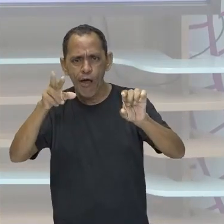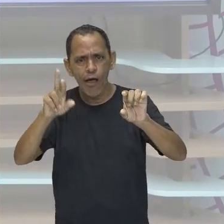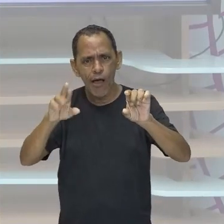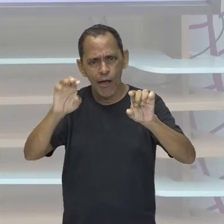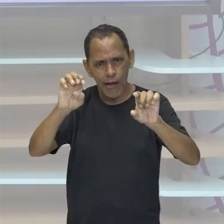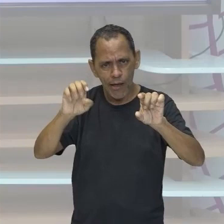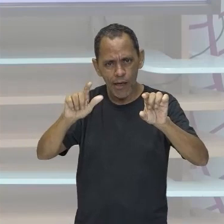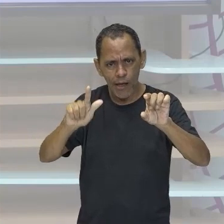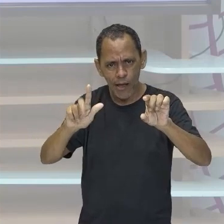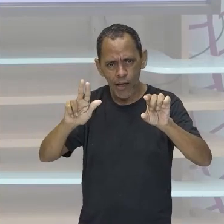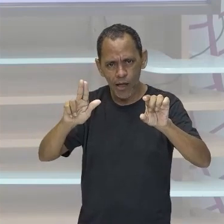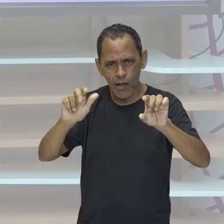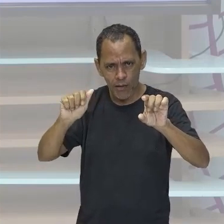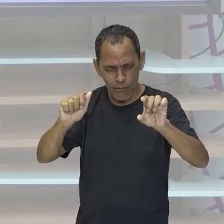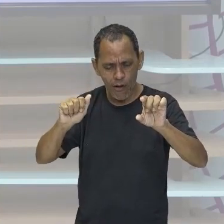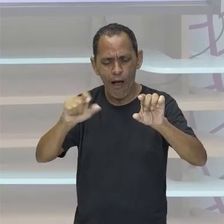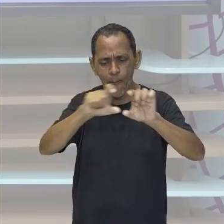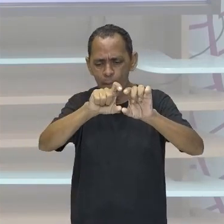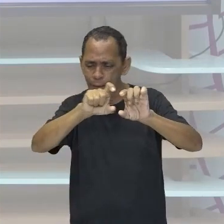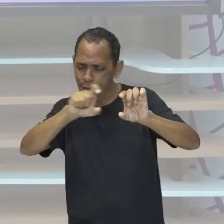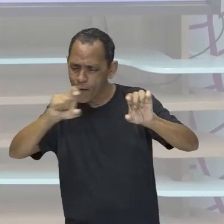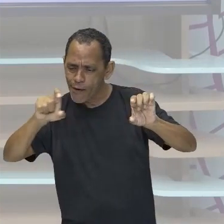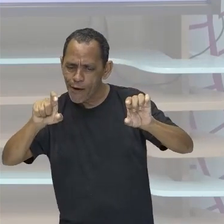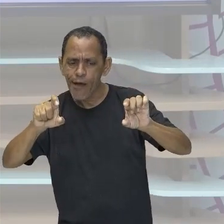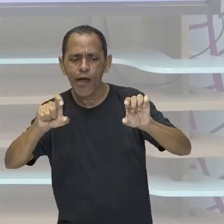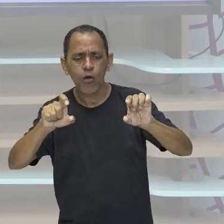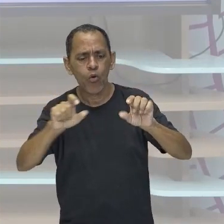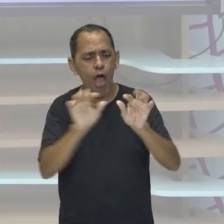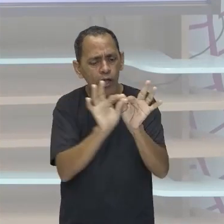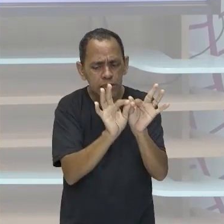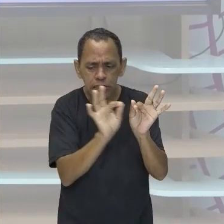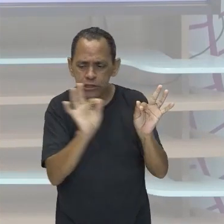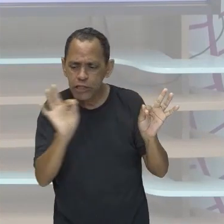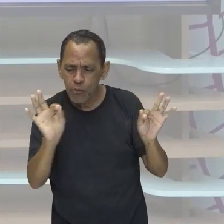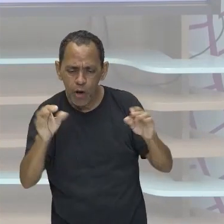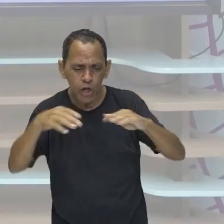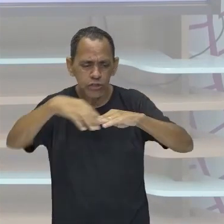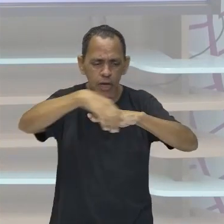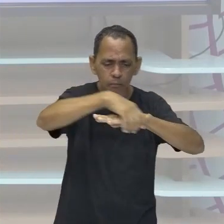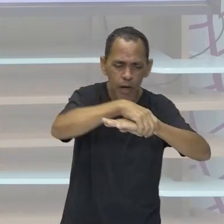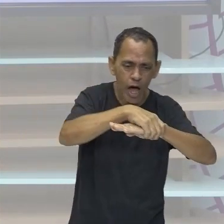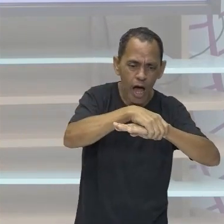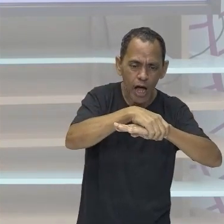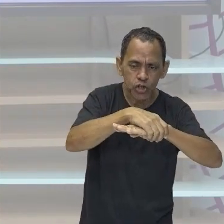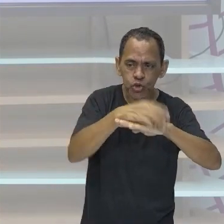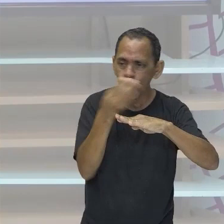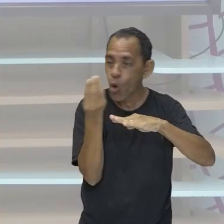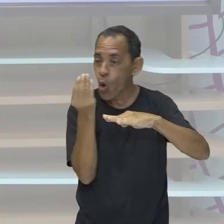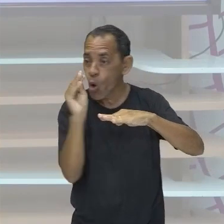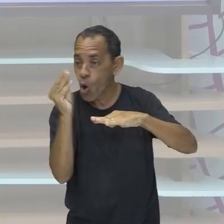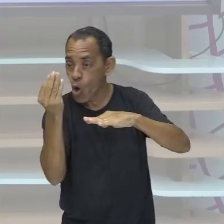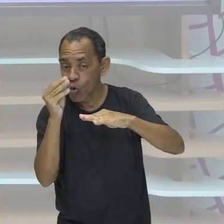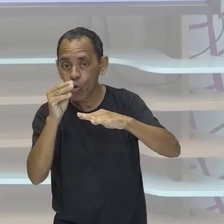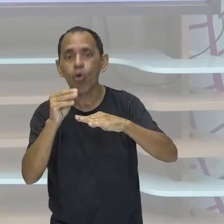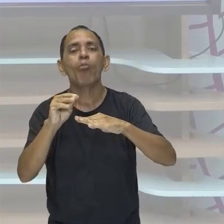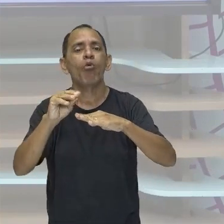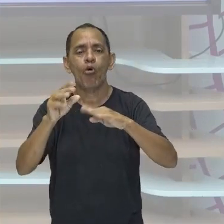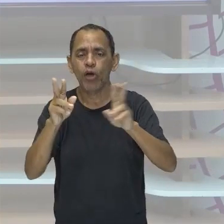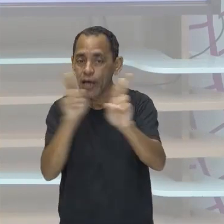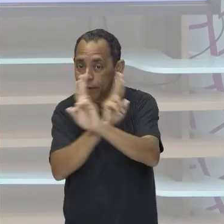meça o tamanho do seu pé e jogue nesta relação que o homem criou, que faz com que